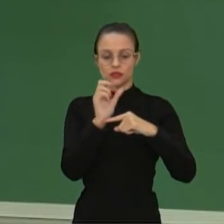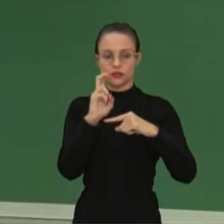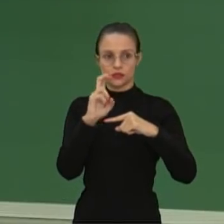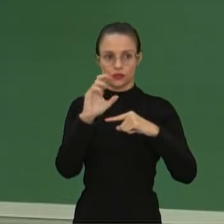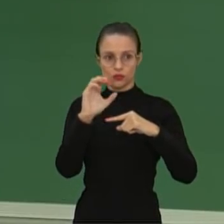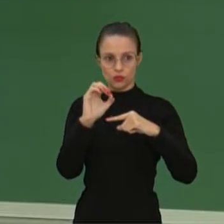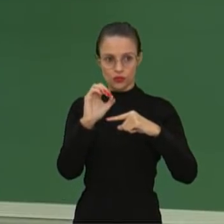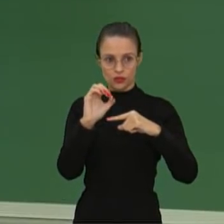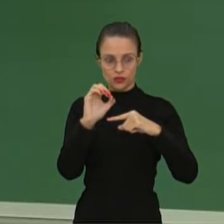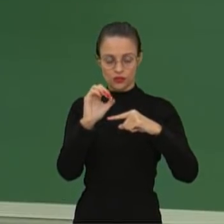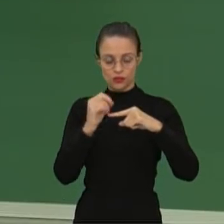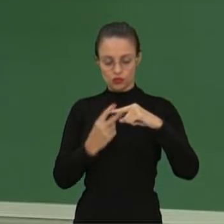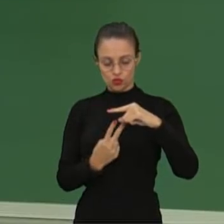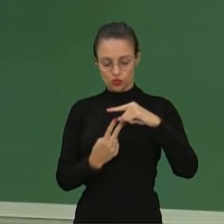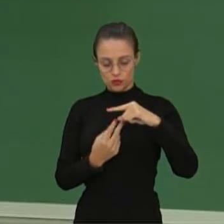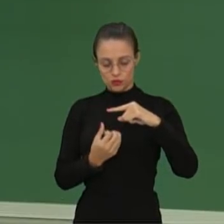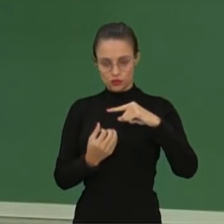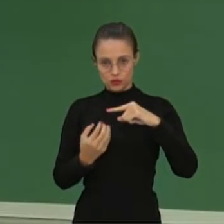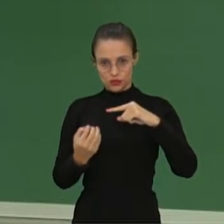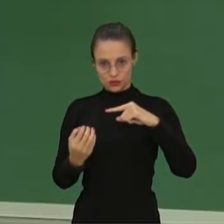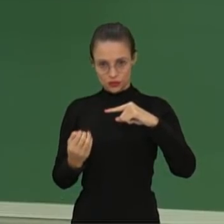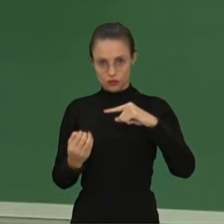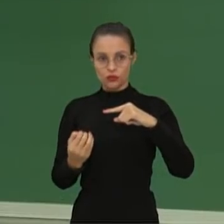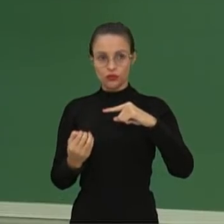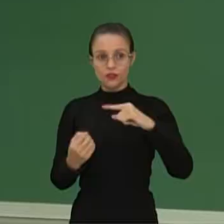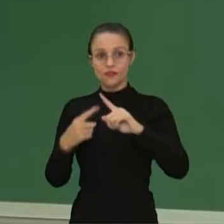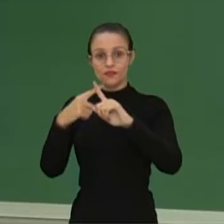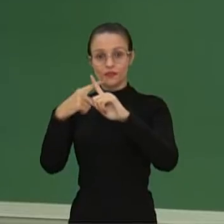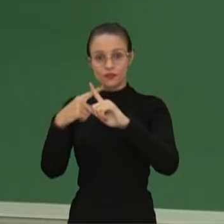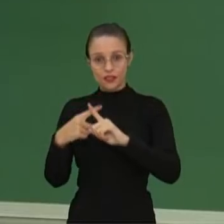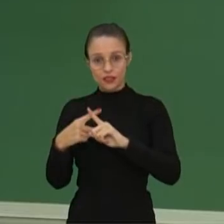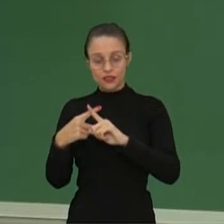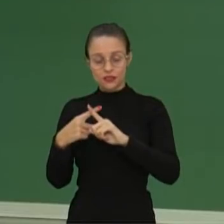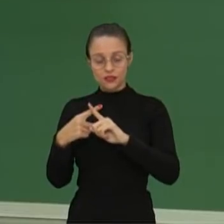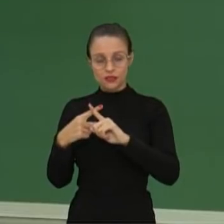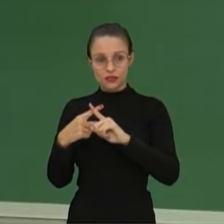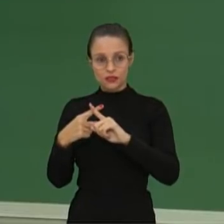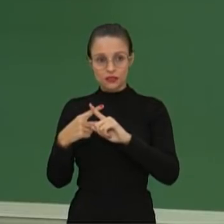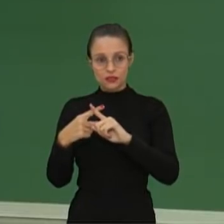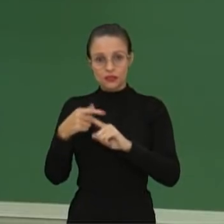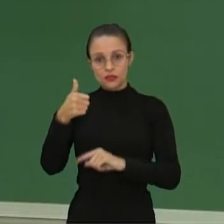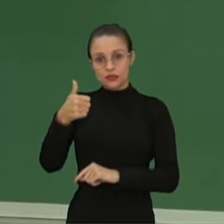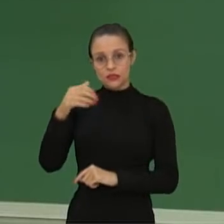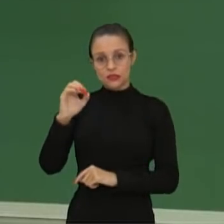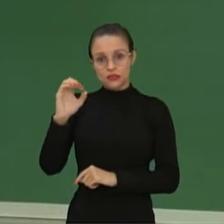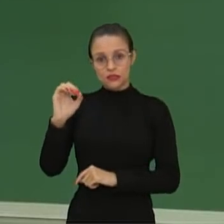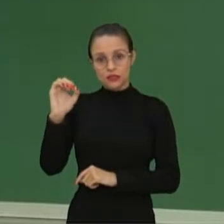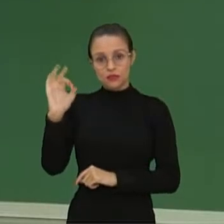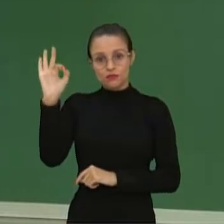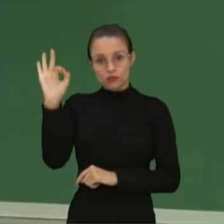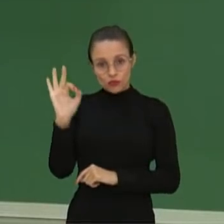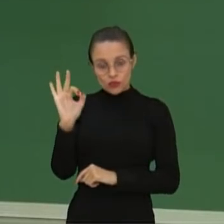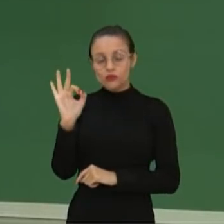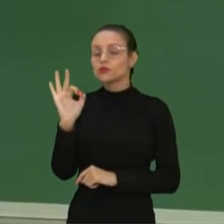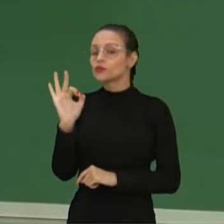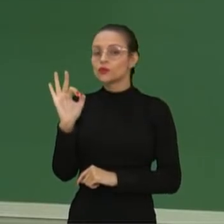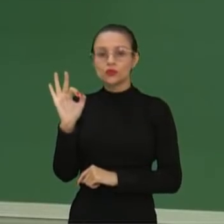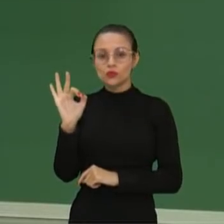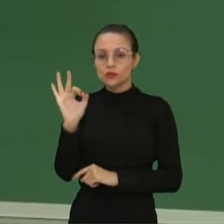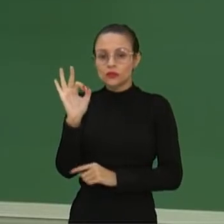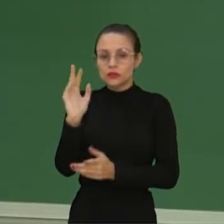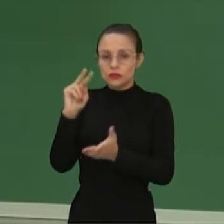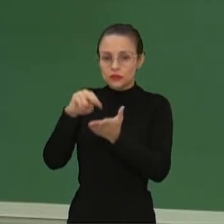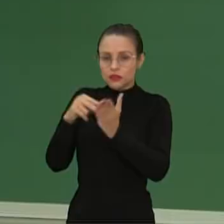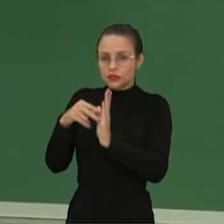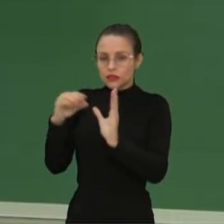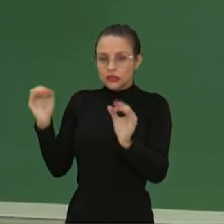650 por 2.600, vezes a porcentagem 100%, que representa dentro de